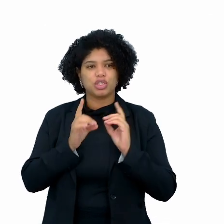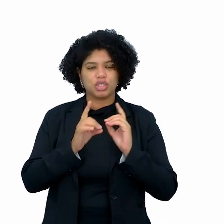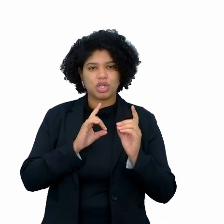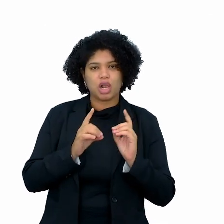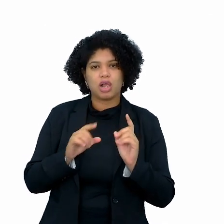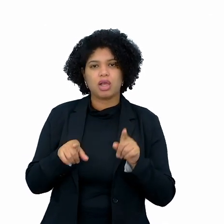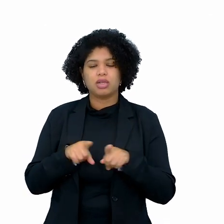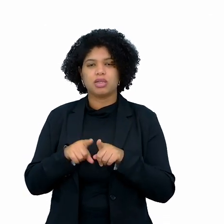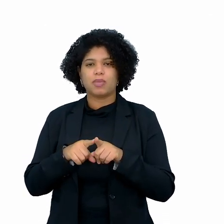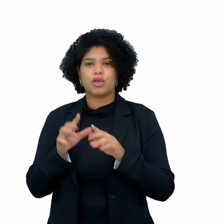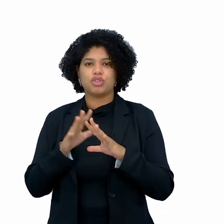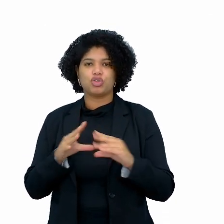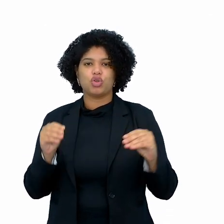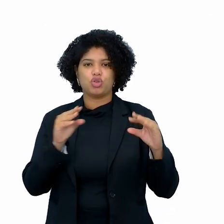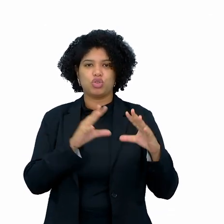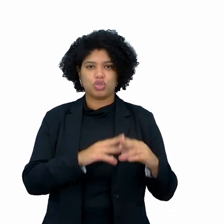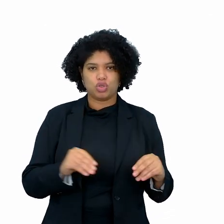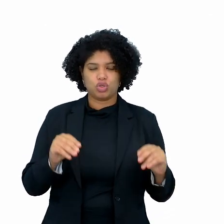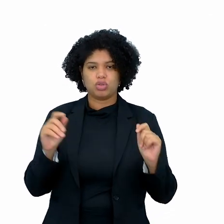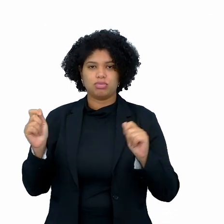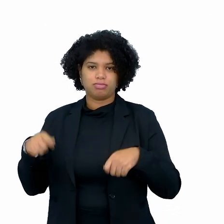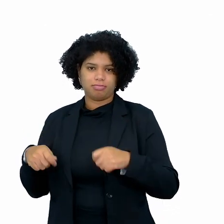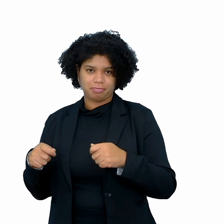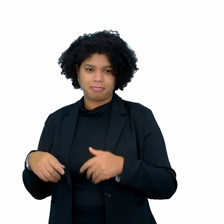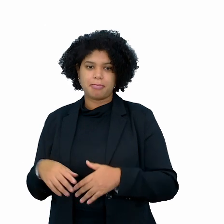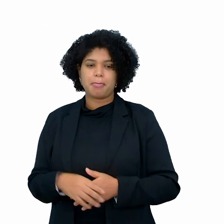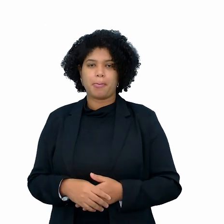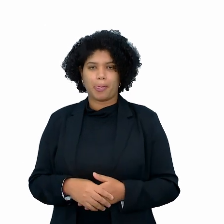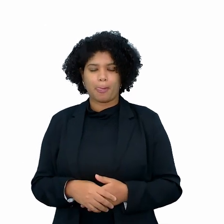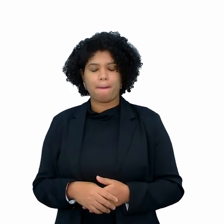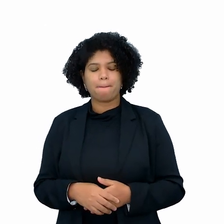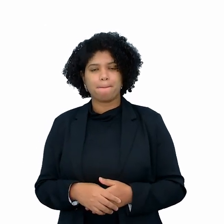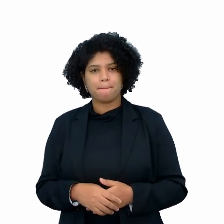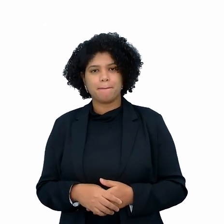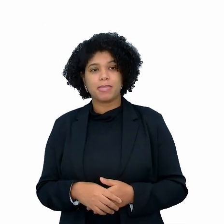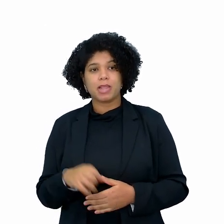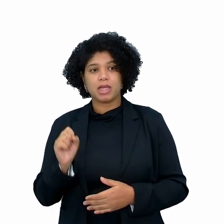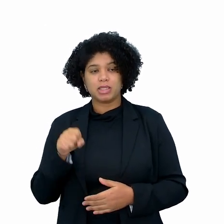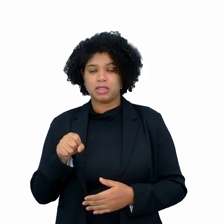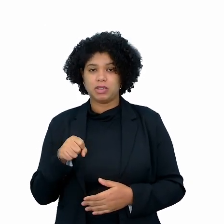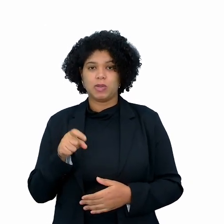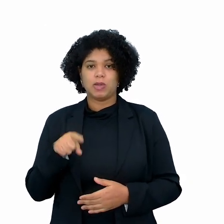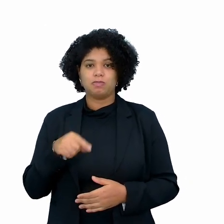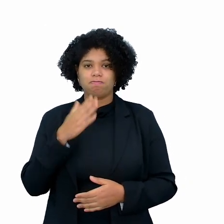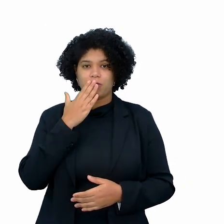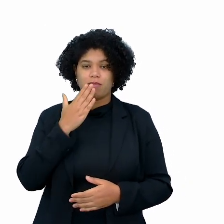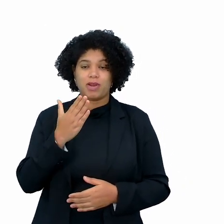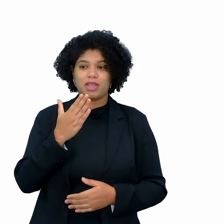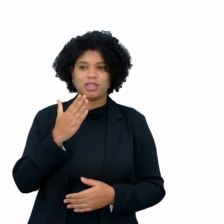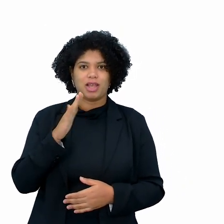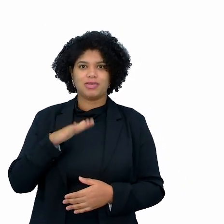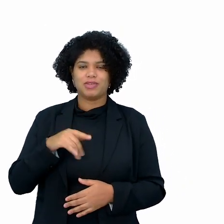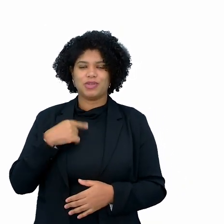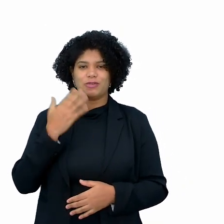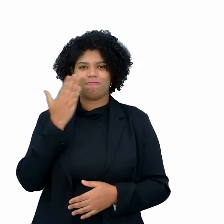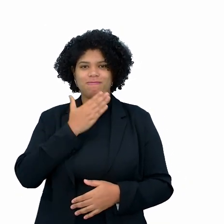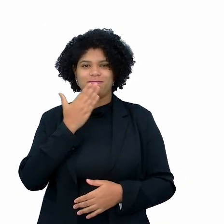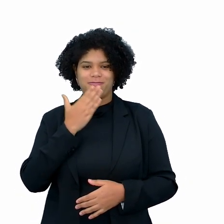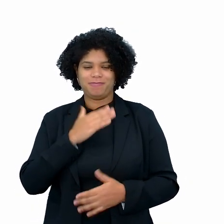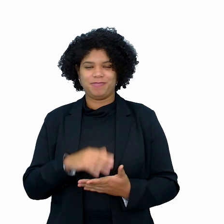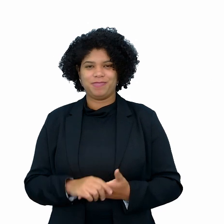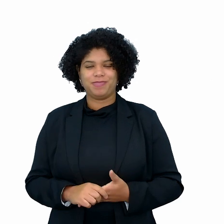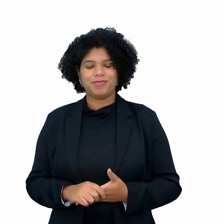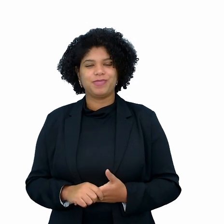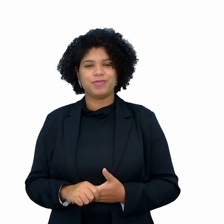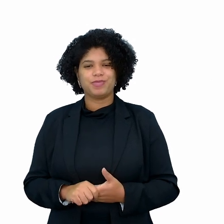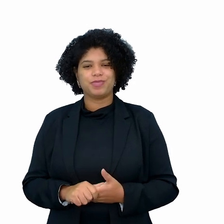busca de soluções que estão aí, né? Na nossa frente, às vezes a gente não enxerga. Vamos lá,